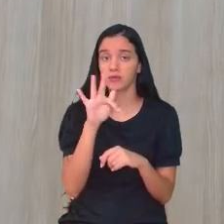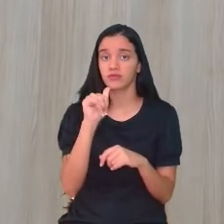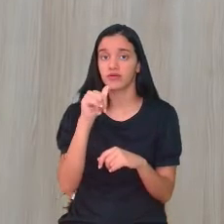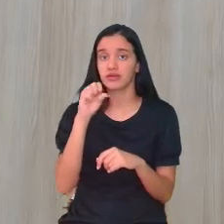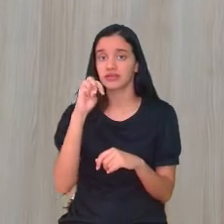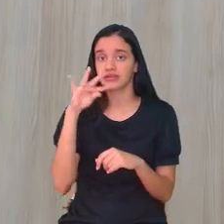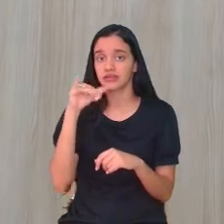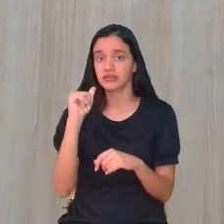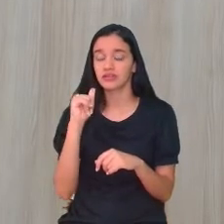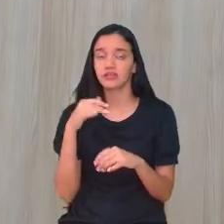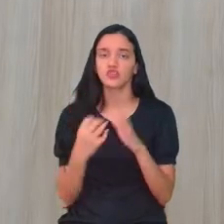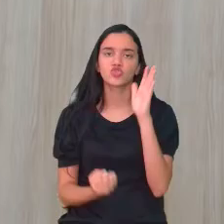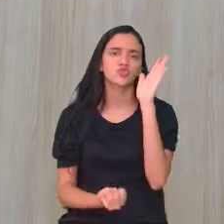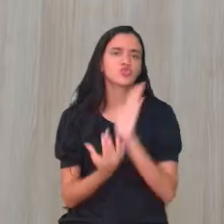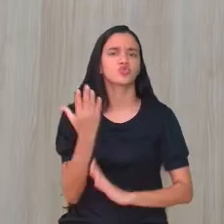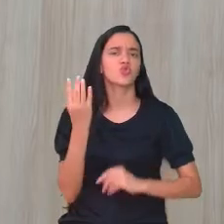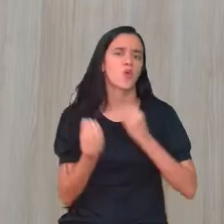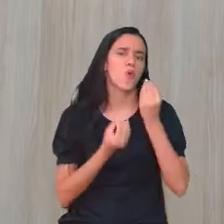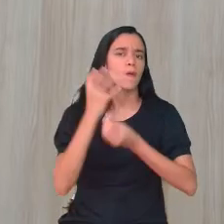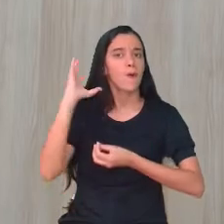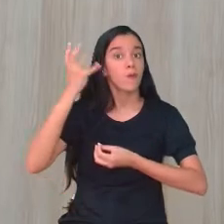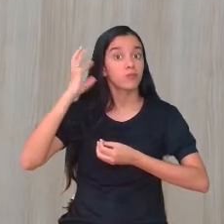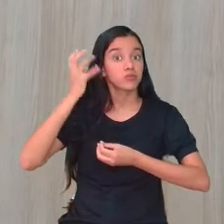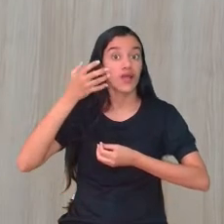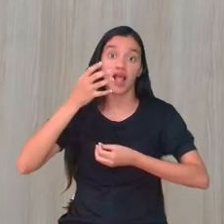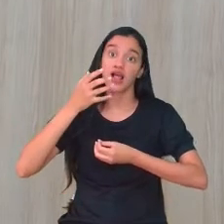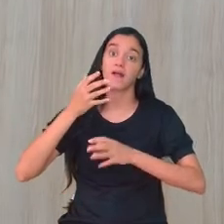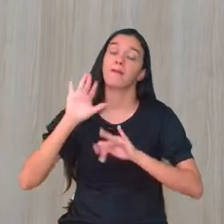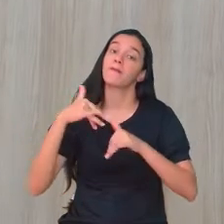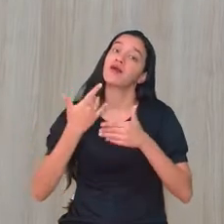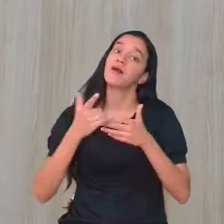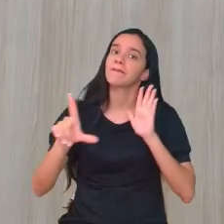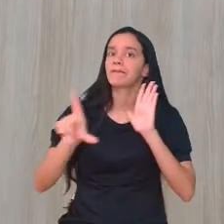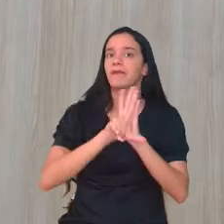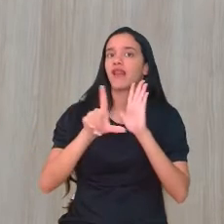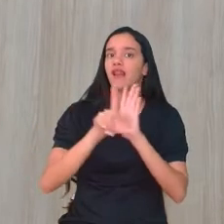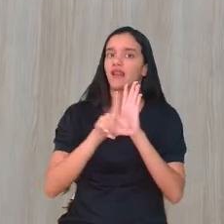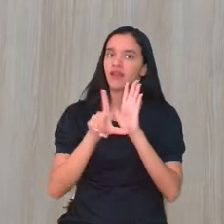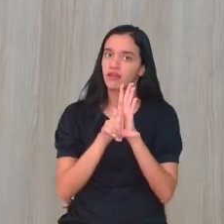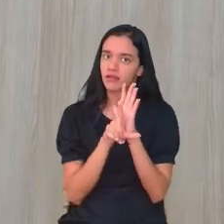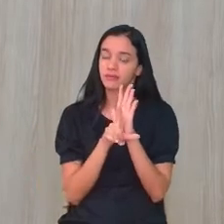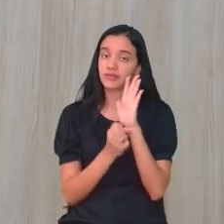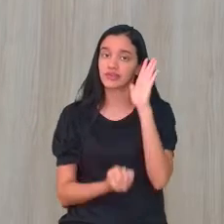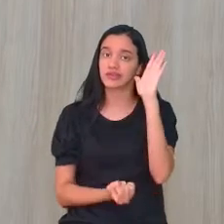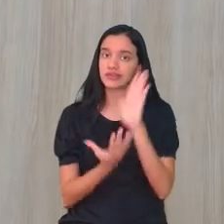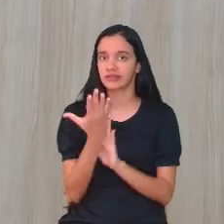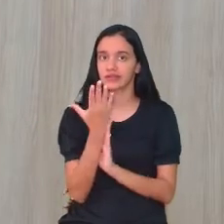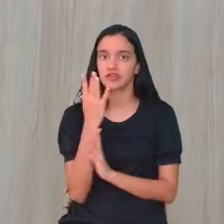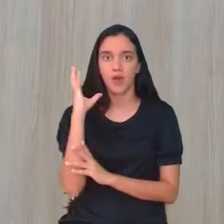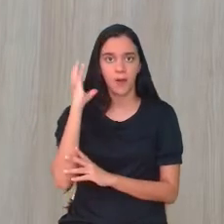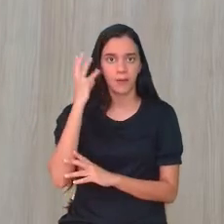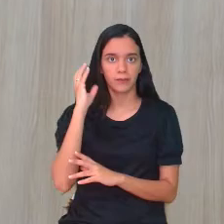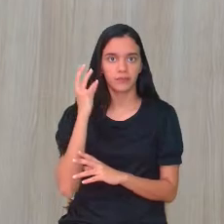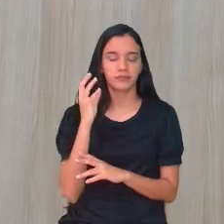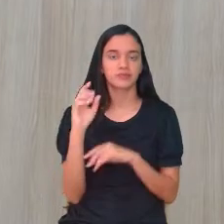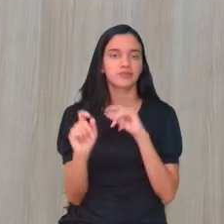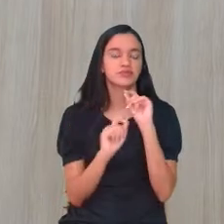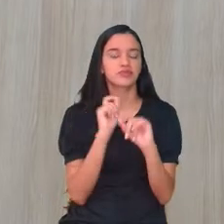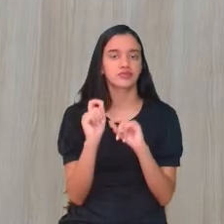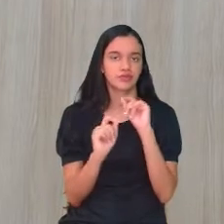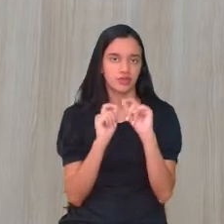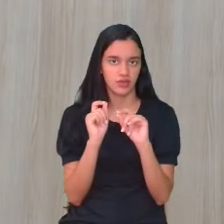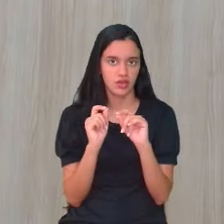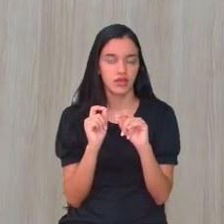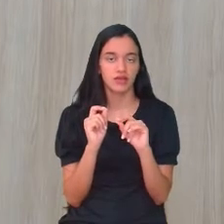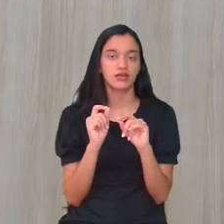os fascistas eles surgem como um partido, veja, legalmente, aí, ó, o legal. criação de partido para concorrer aos